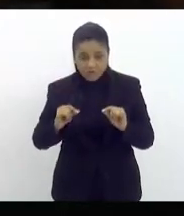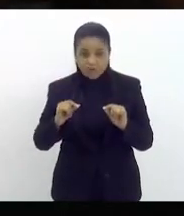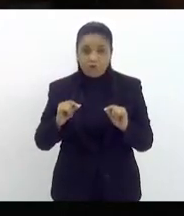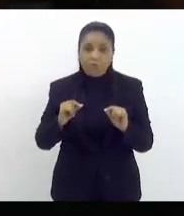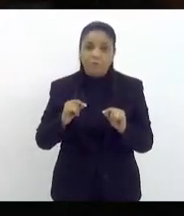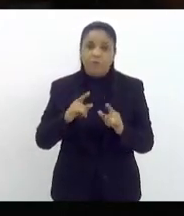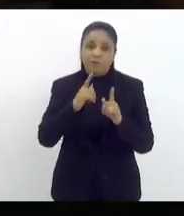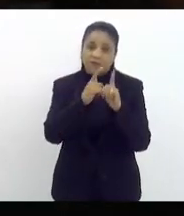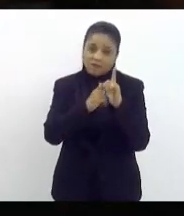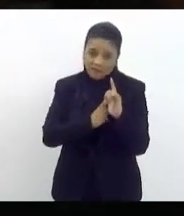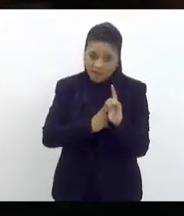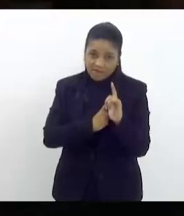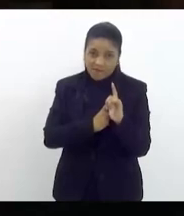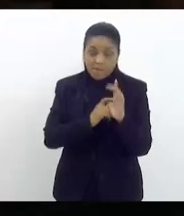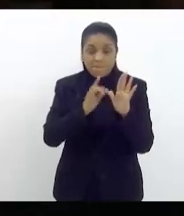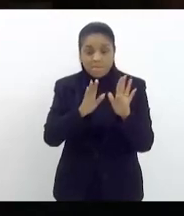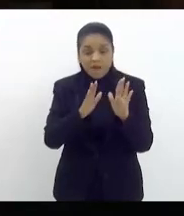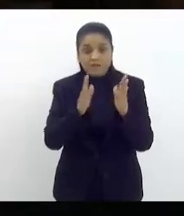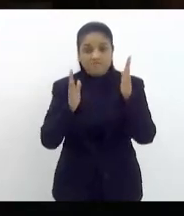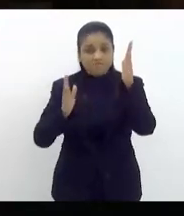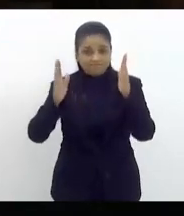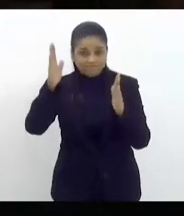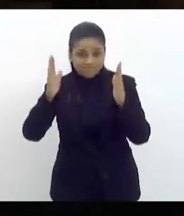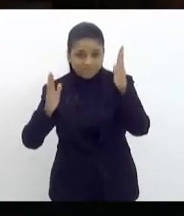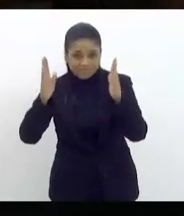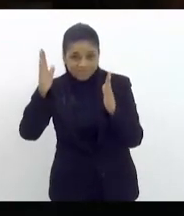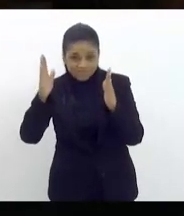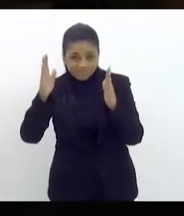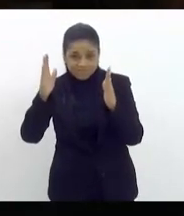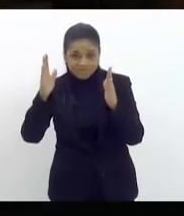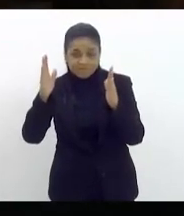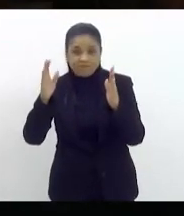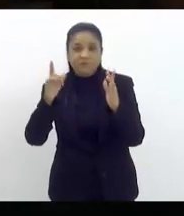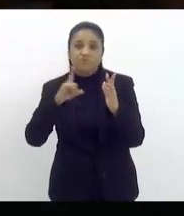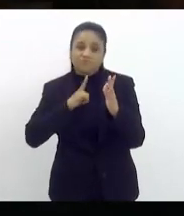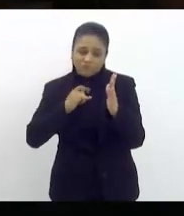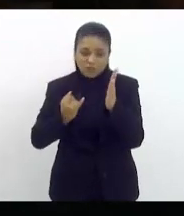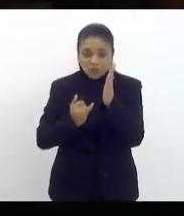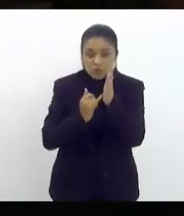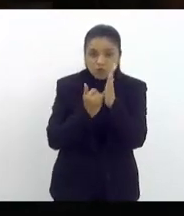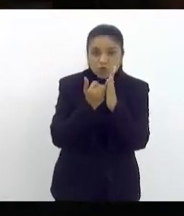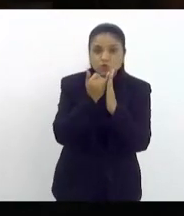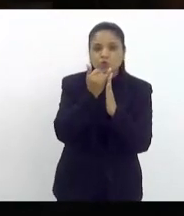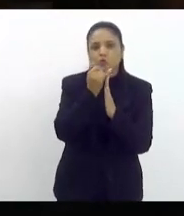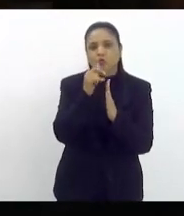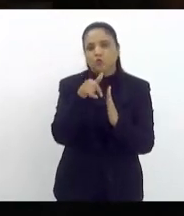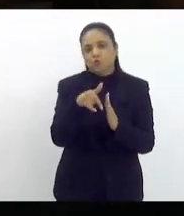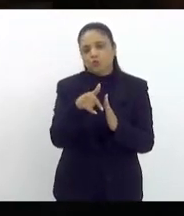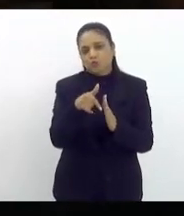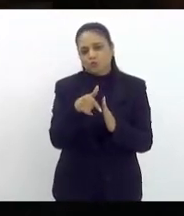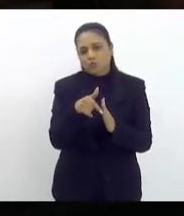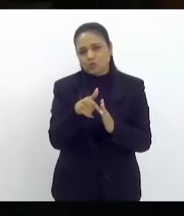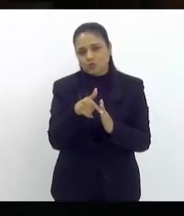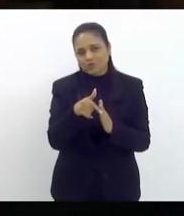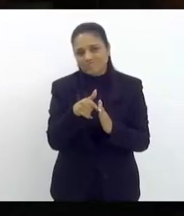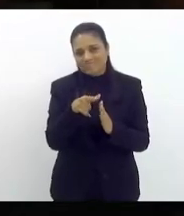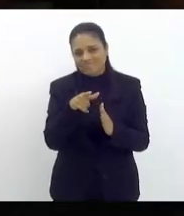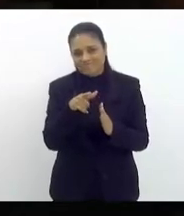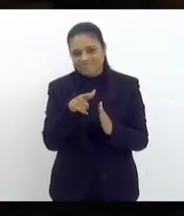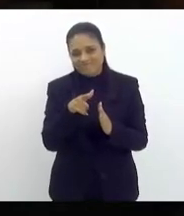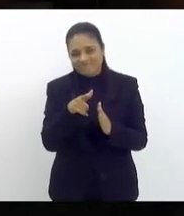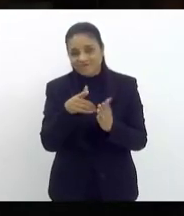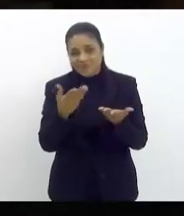mas esse período de suspensão, há cobrança de juros e encargos em cima disso. Então, essa dívida